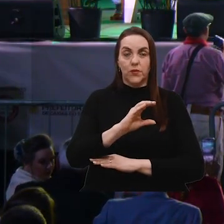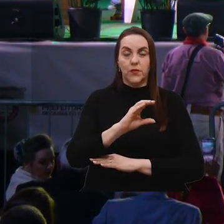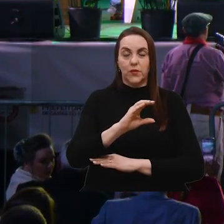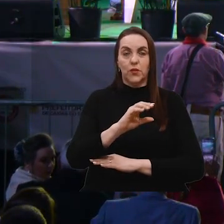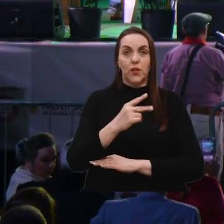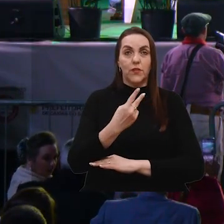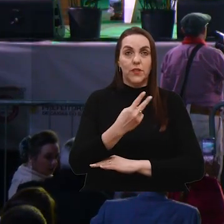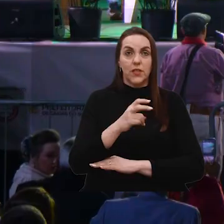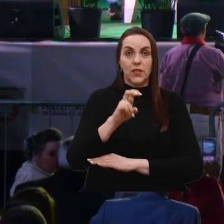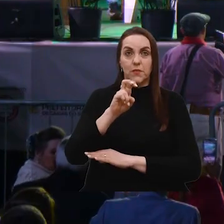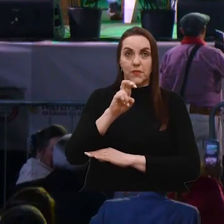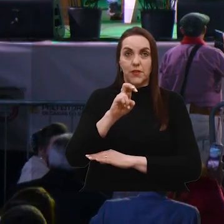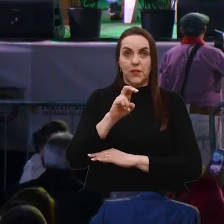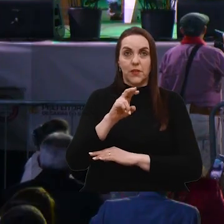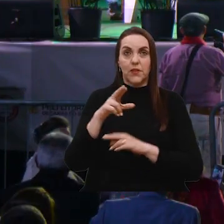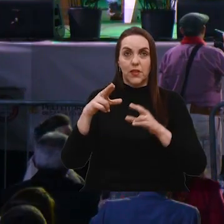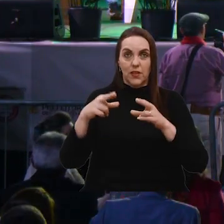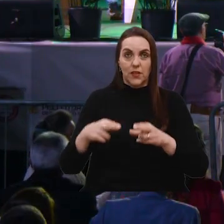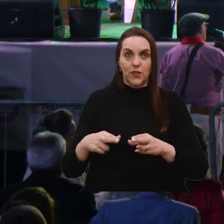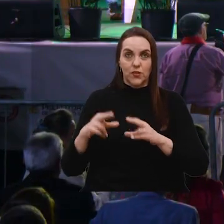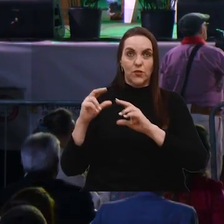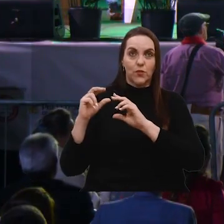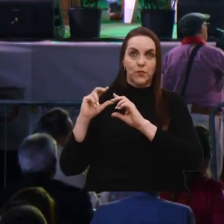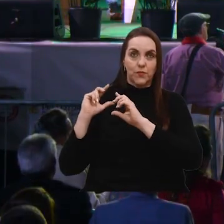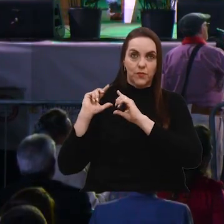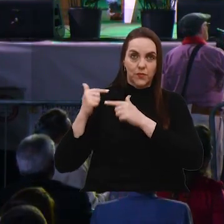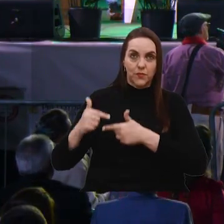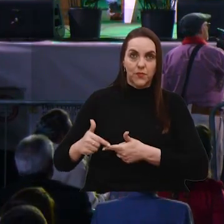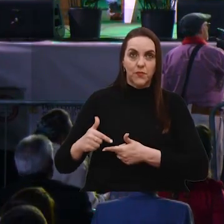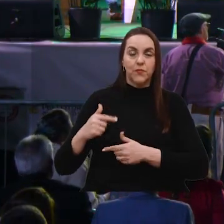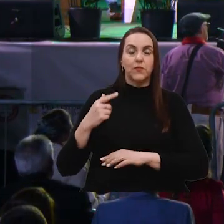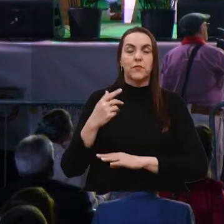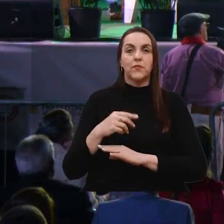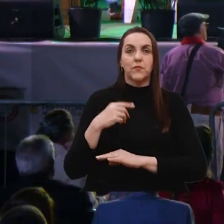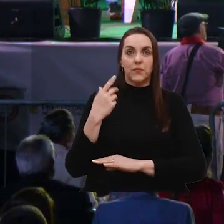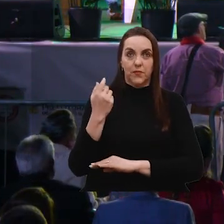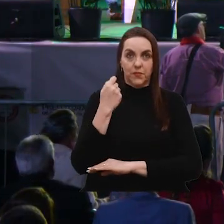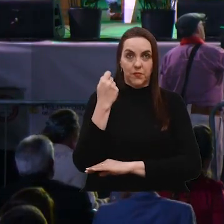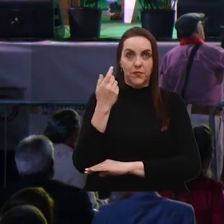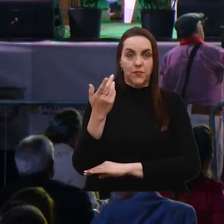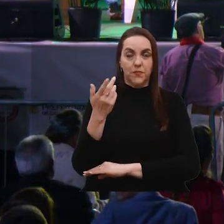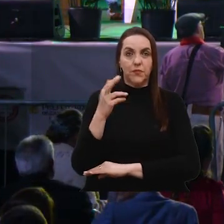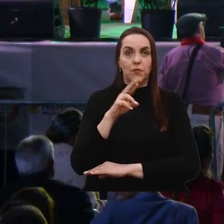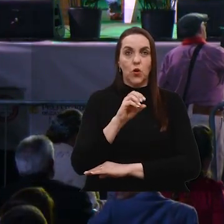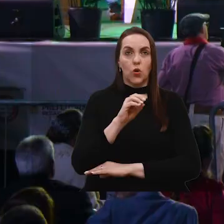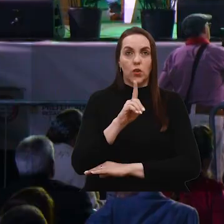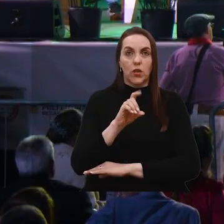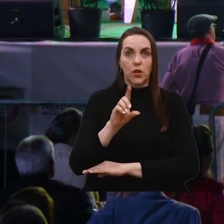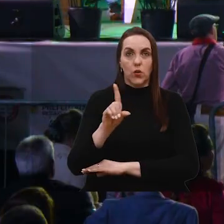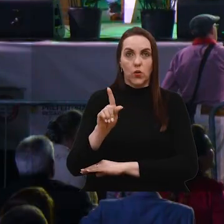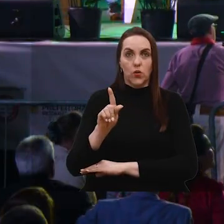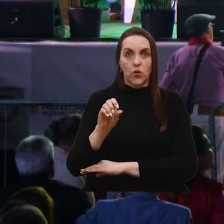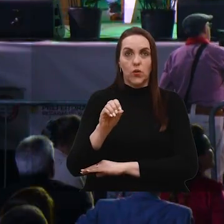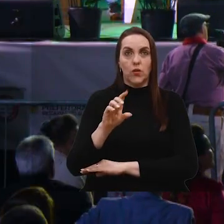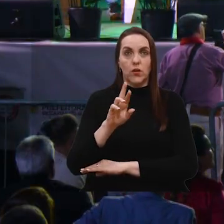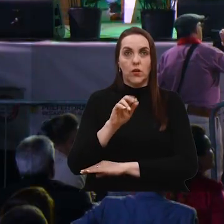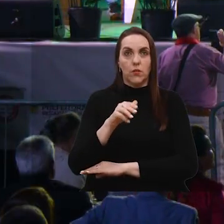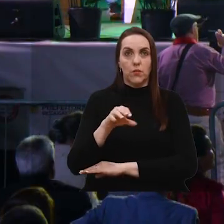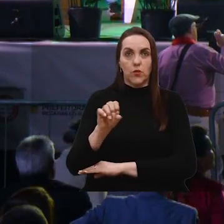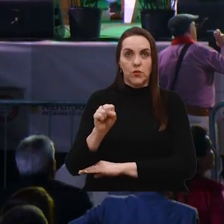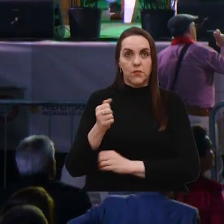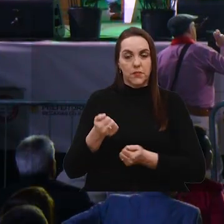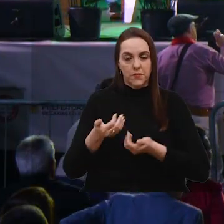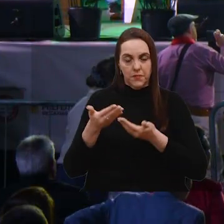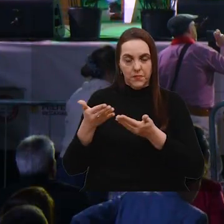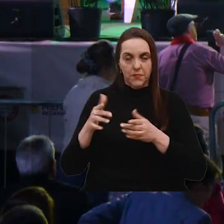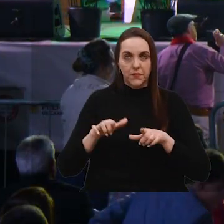Convido o coordenador da 25ª Região Tradicionalista, Rodrigo Ramos,